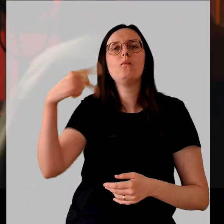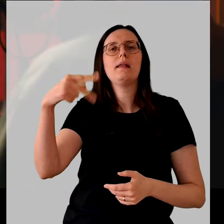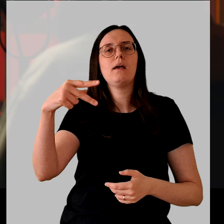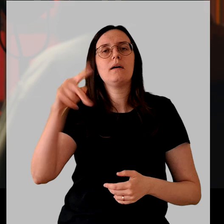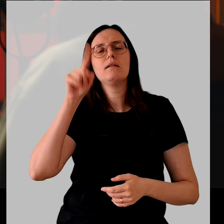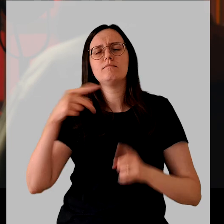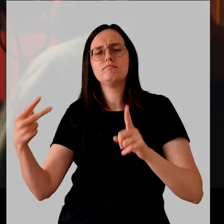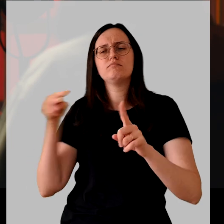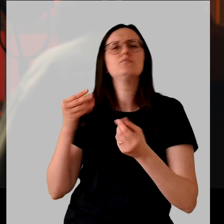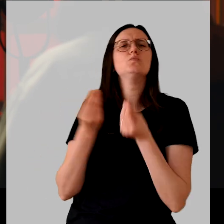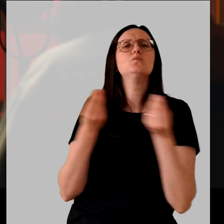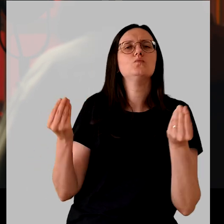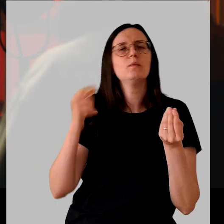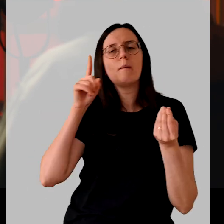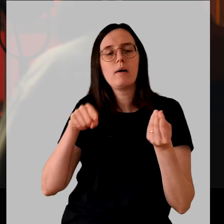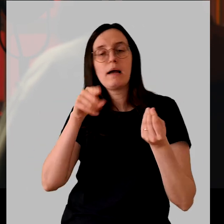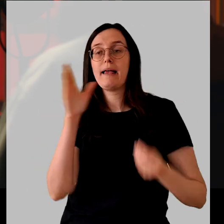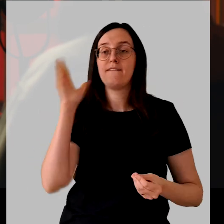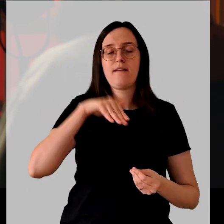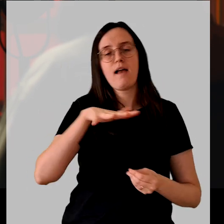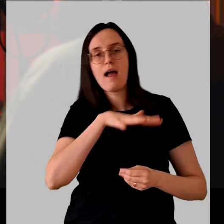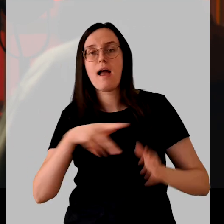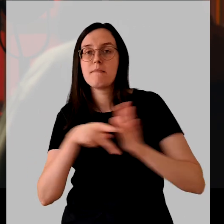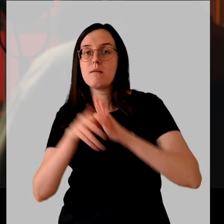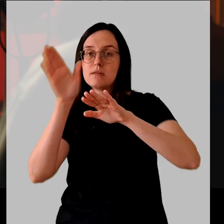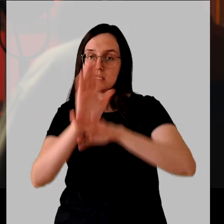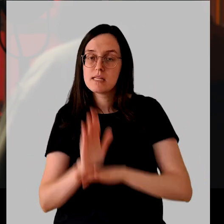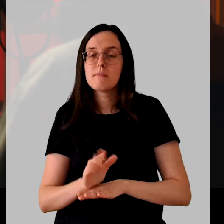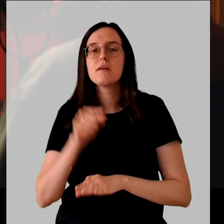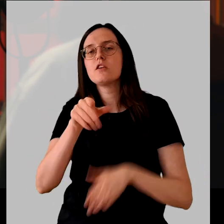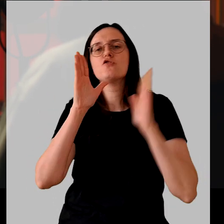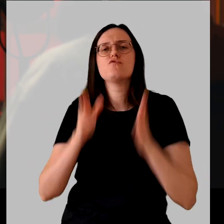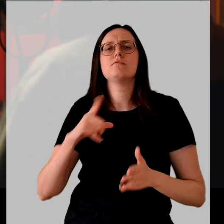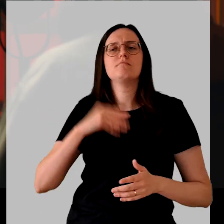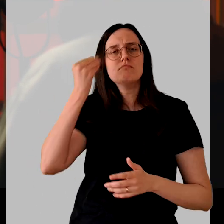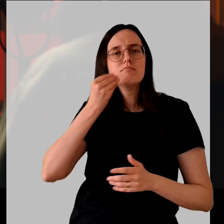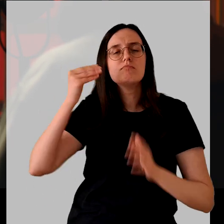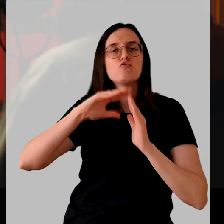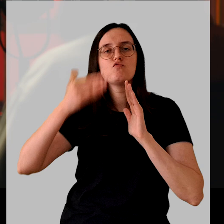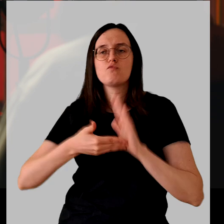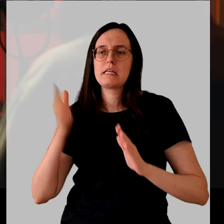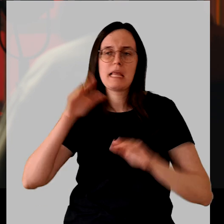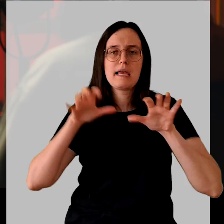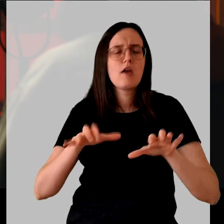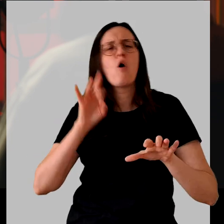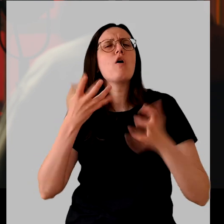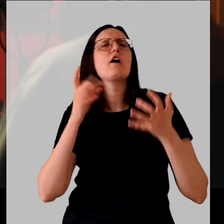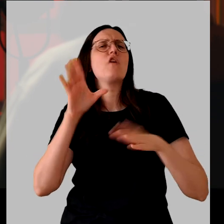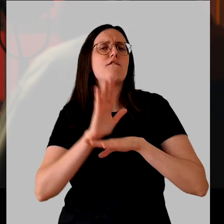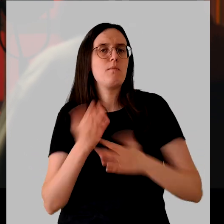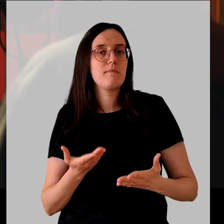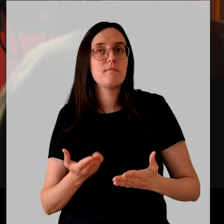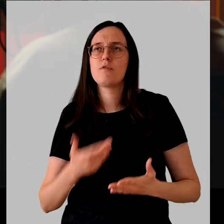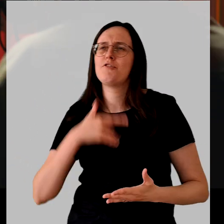assim a tua perspectiva quando você veio para a área de cinema? Né? Você já tinha conhecimento de tudo que era isso ou você só queria